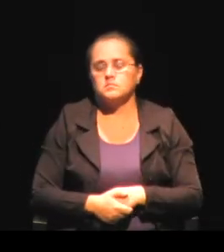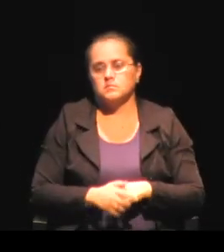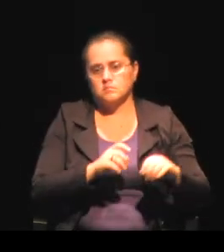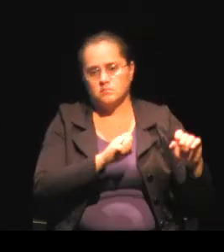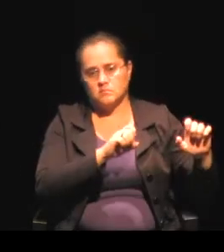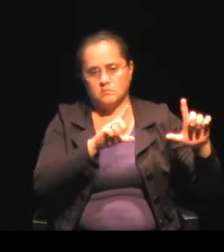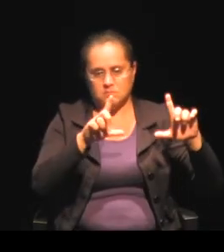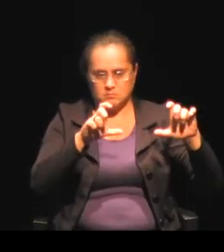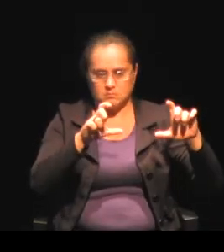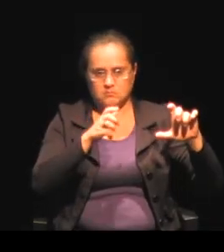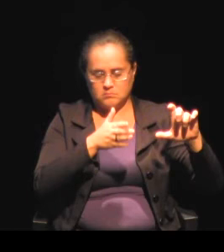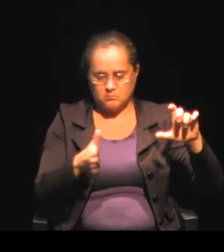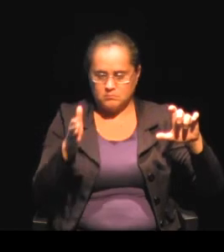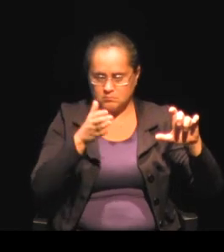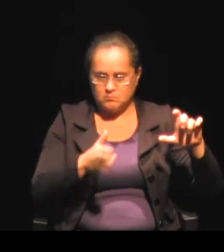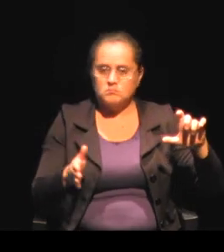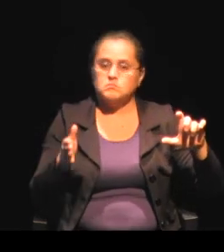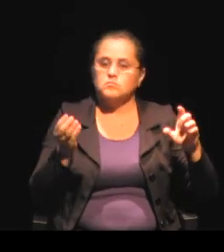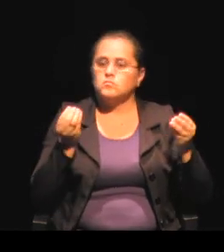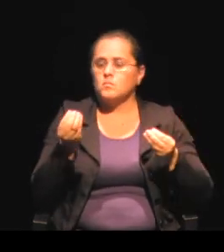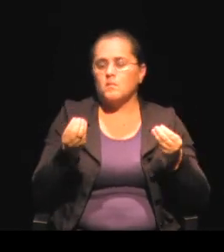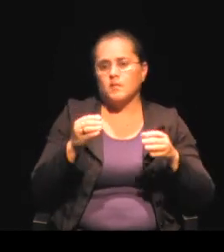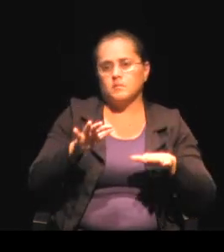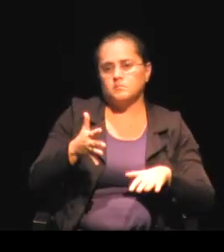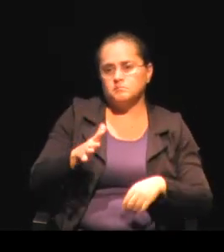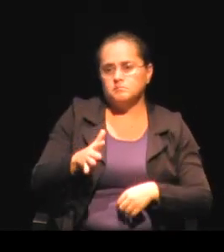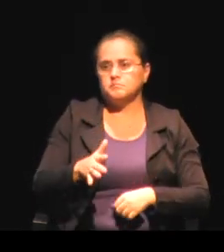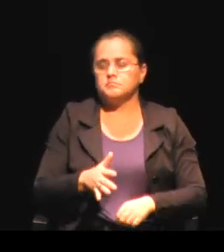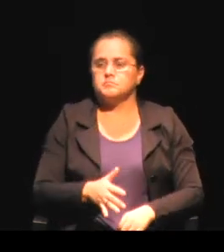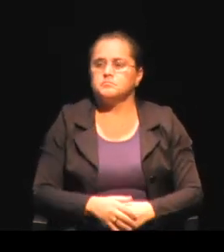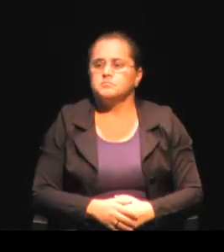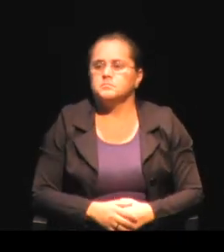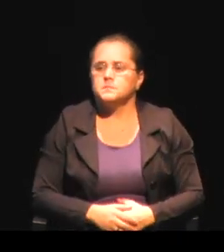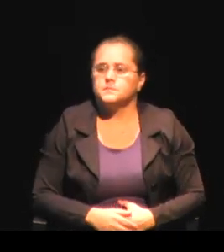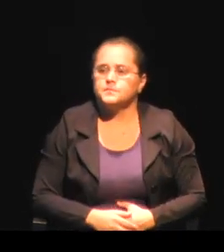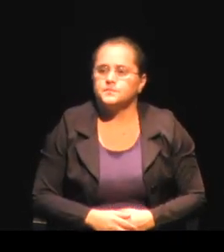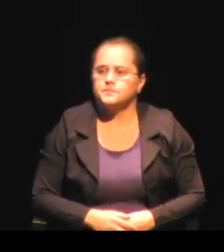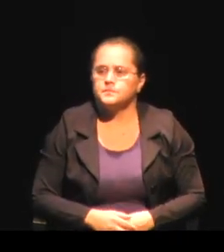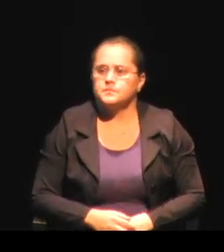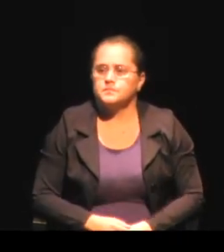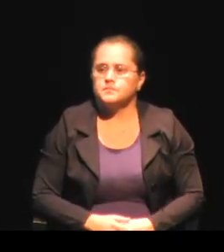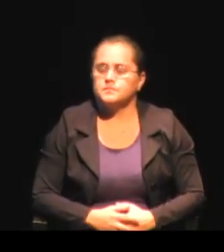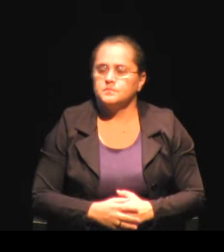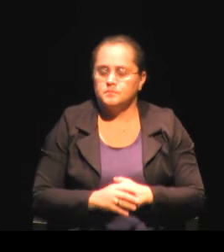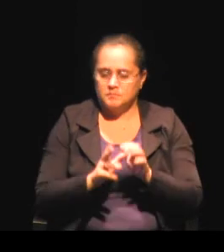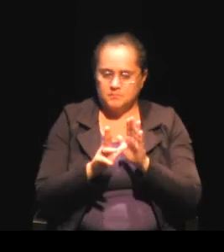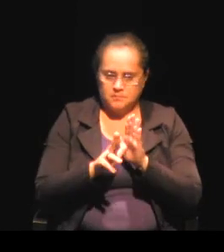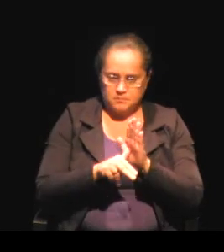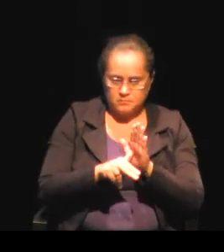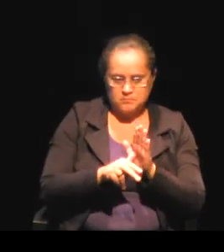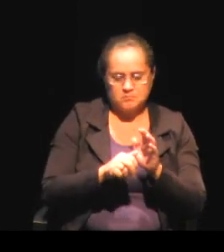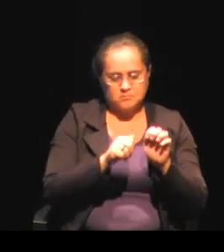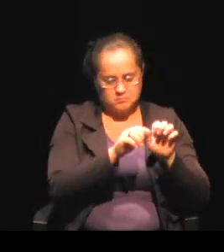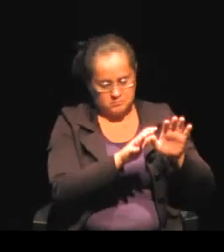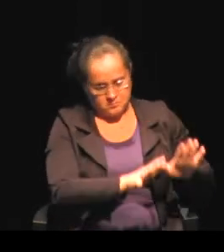ruas. Essas imagens já mostram como seria mais ou menos. São croquis, né, que essa é a